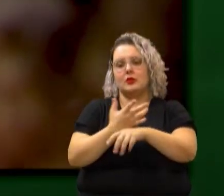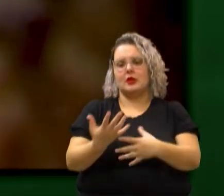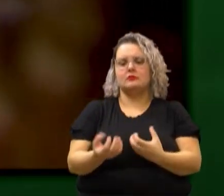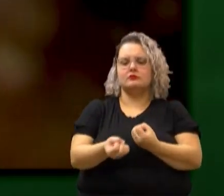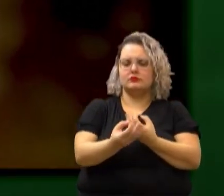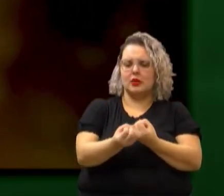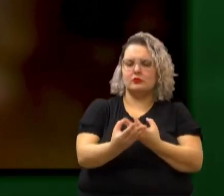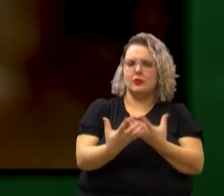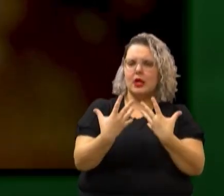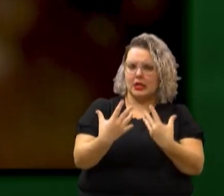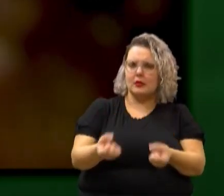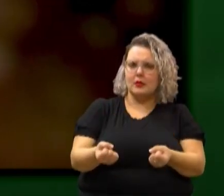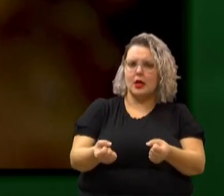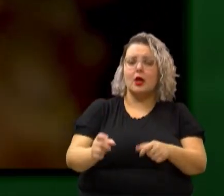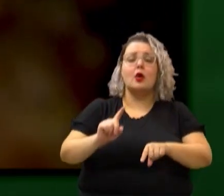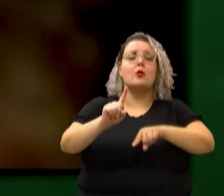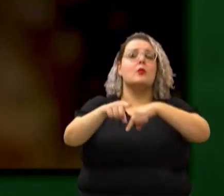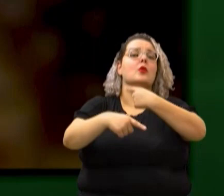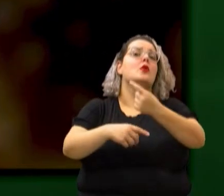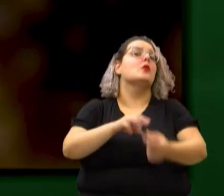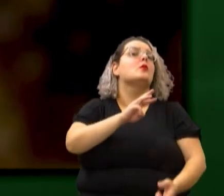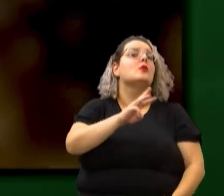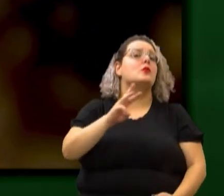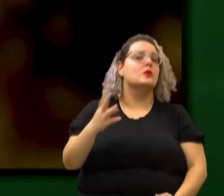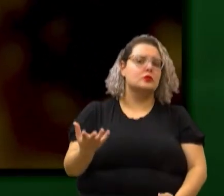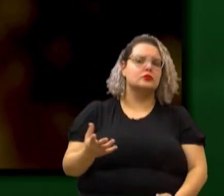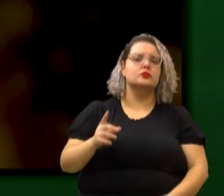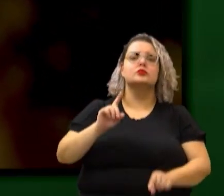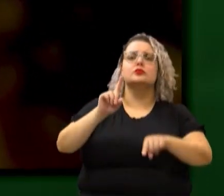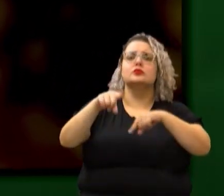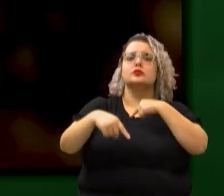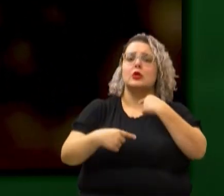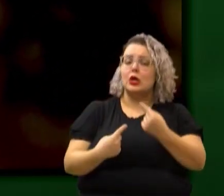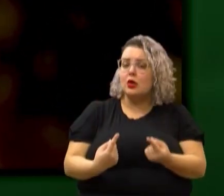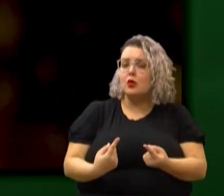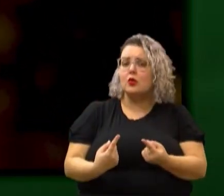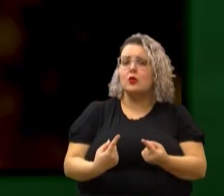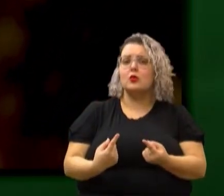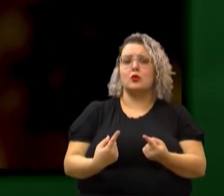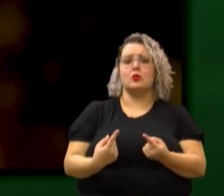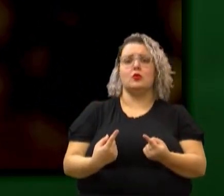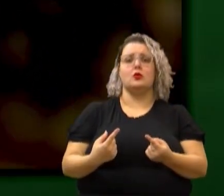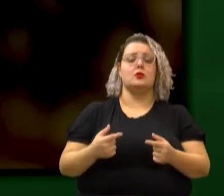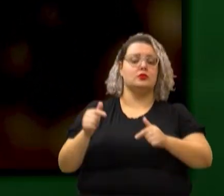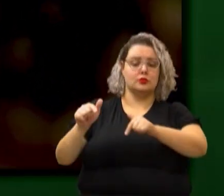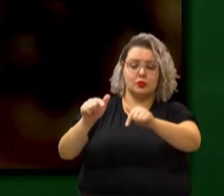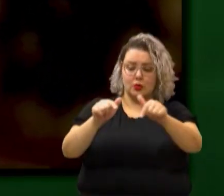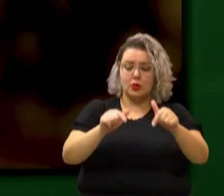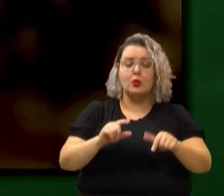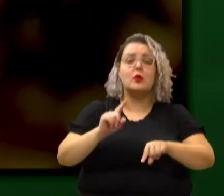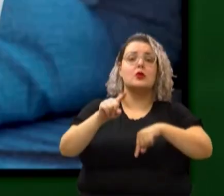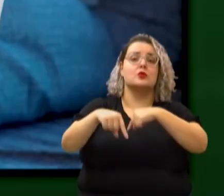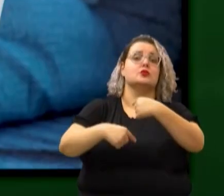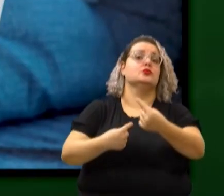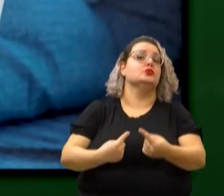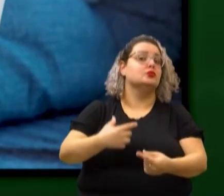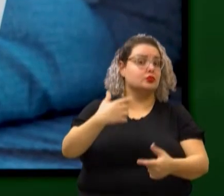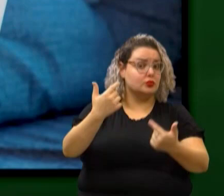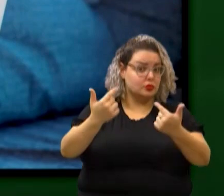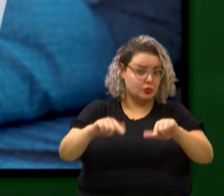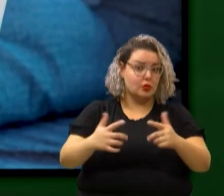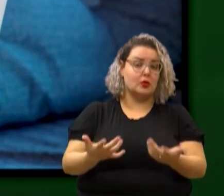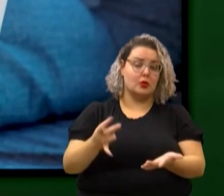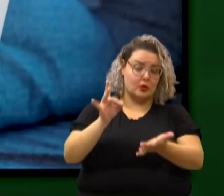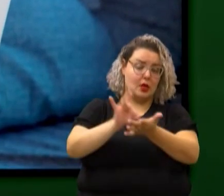é importante buscar em outros sites buscarem outras em outros locais em outras fontes